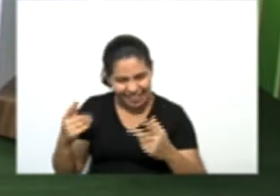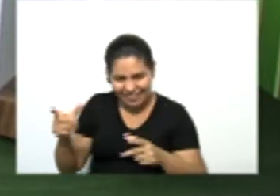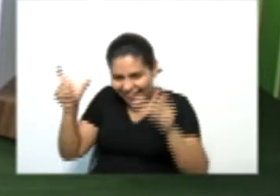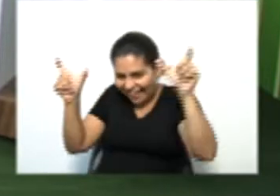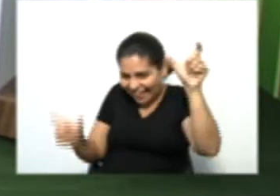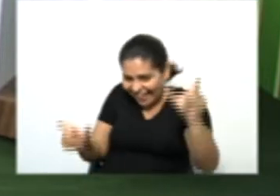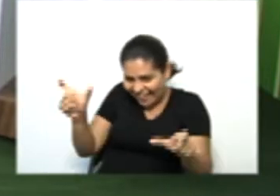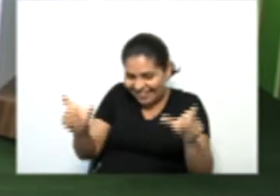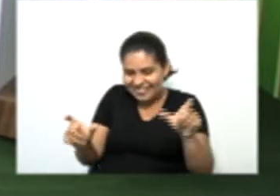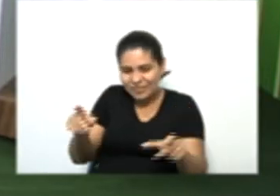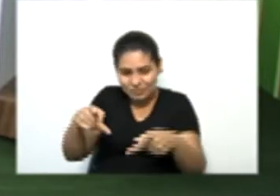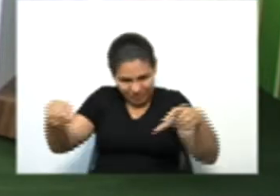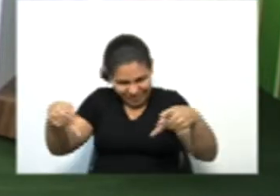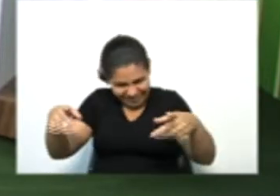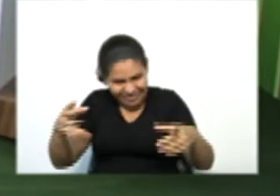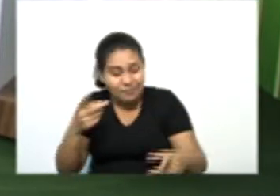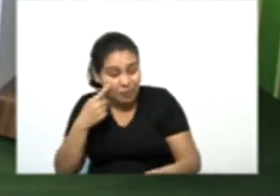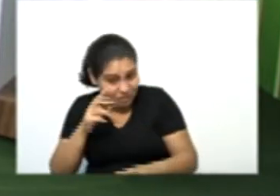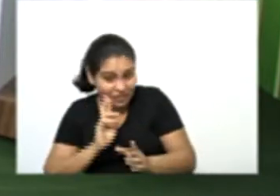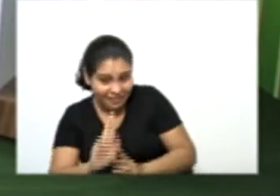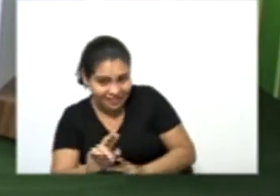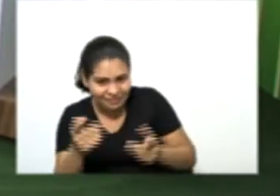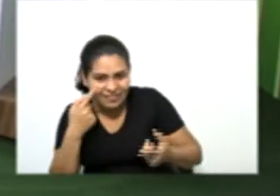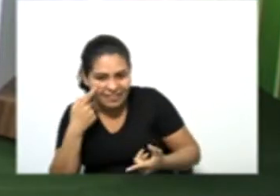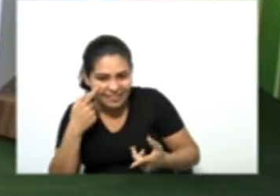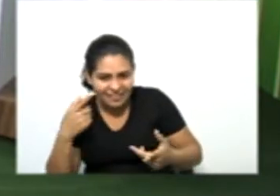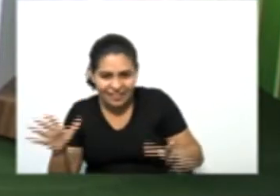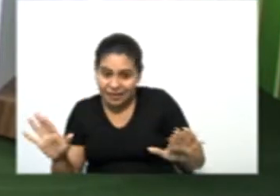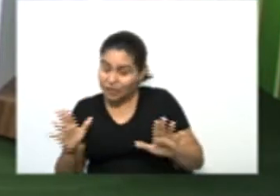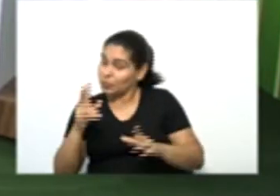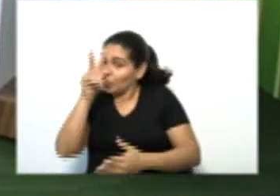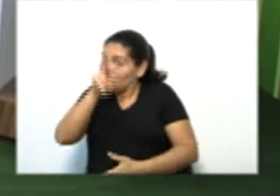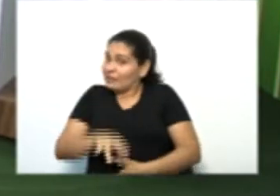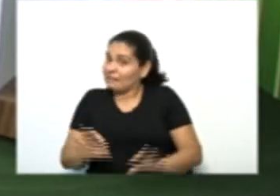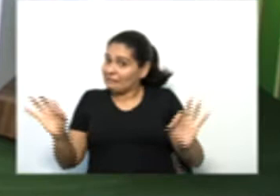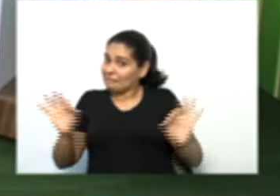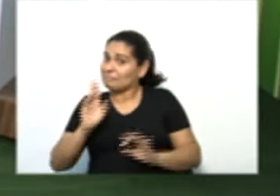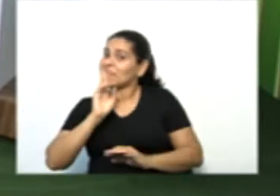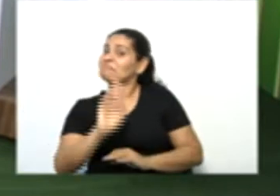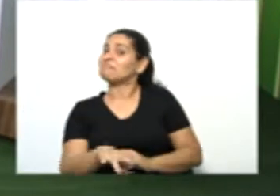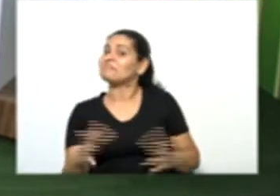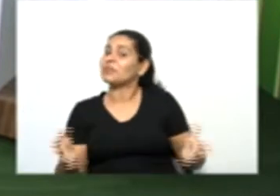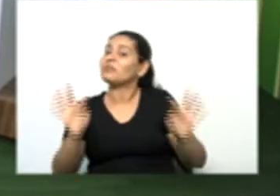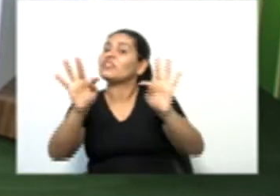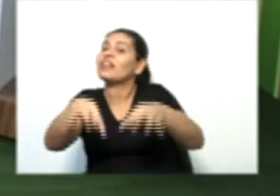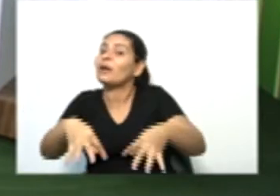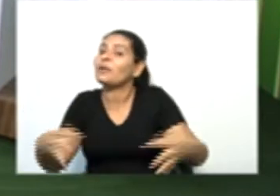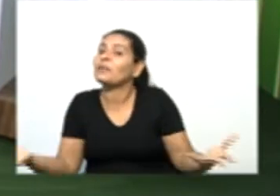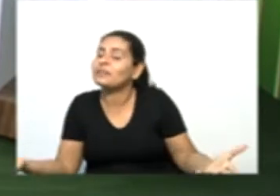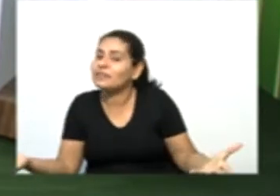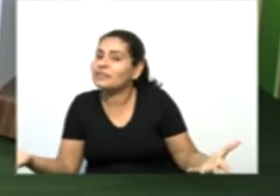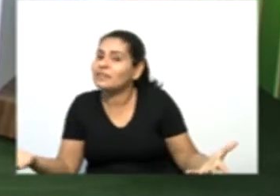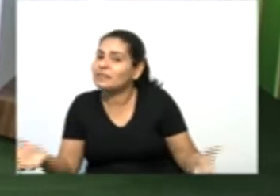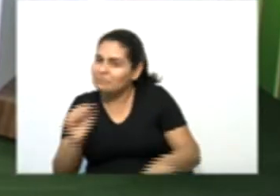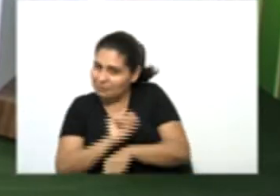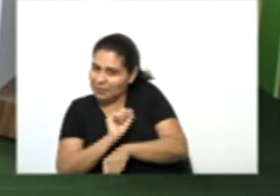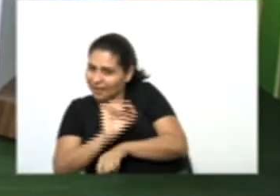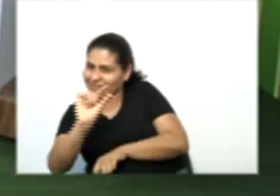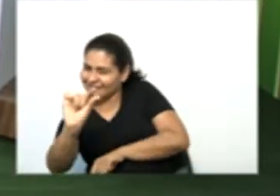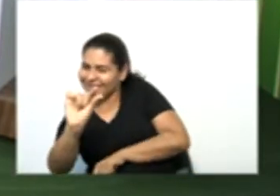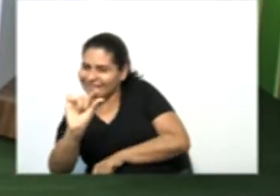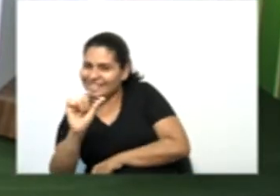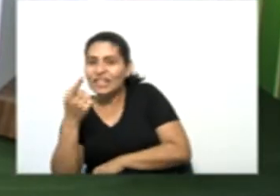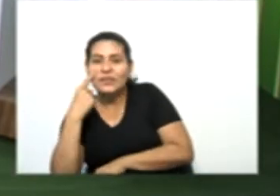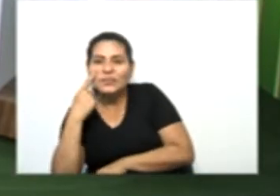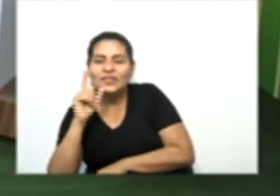vou dar a resposta, vamos ver se... Vamos ver se... Vamos. Posso responder alguma coisa? Eu nem Vai. vi aqui ainda. Então vai, responde vamos aí. Lá, ou vamos lá. deixar para o final? Você que sabe, dá para segurar um pouquinho? Vamos segurar para ver